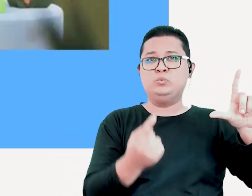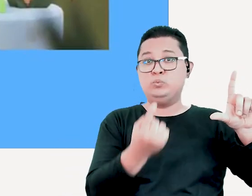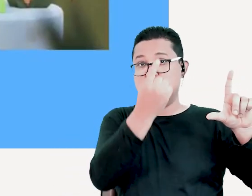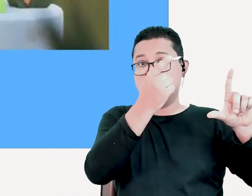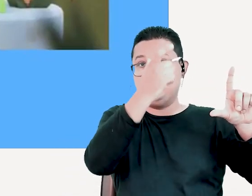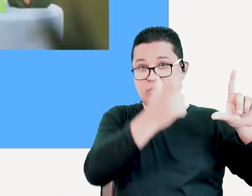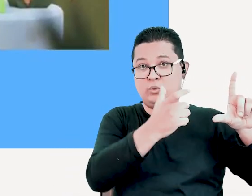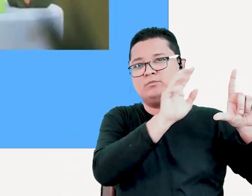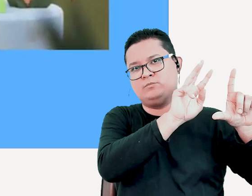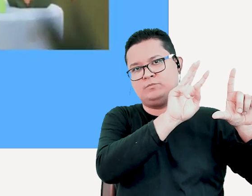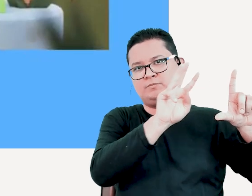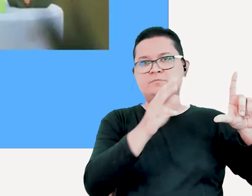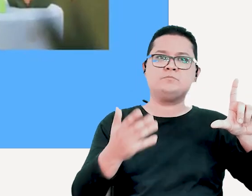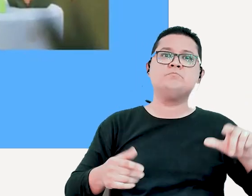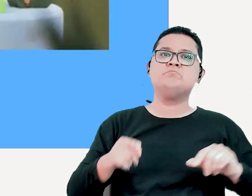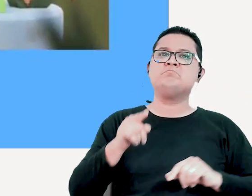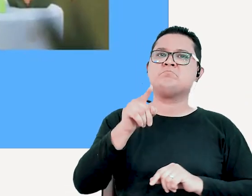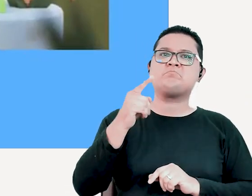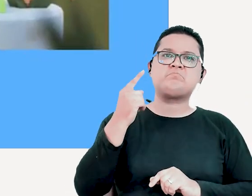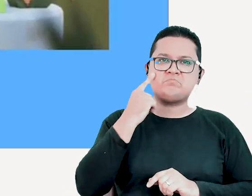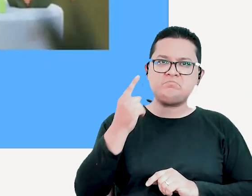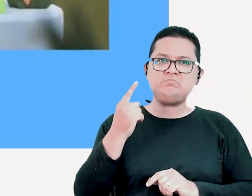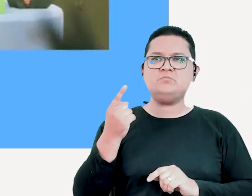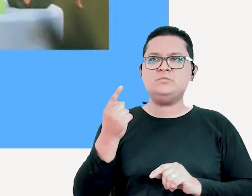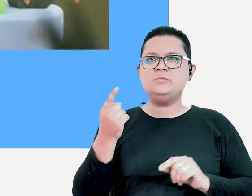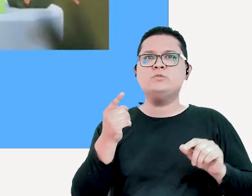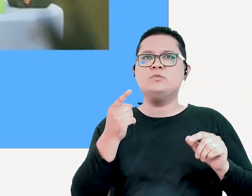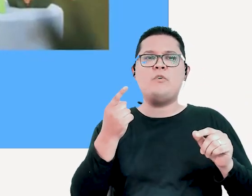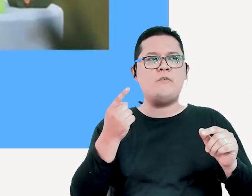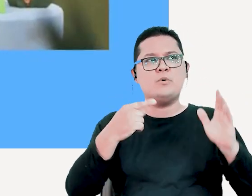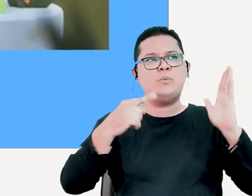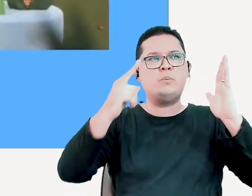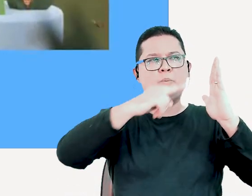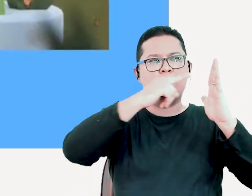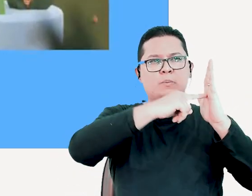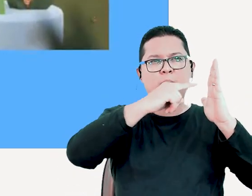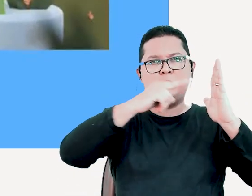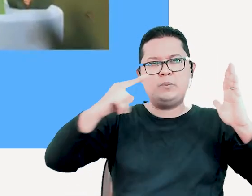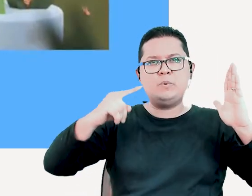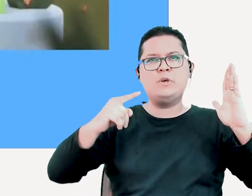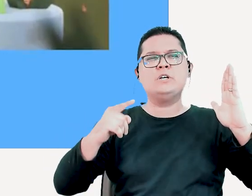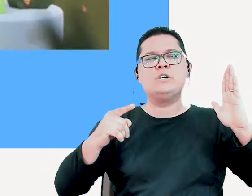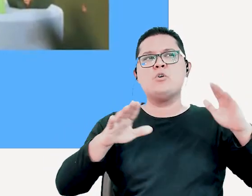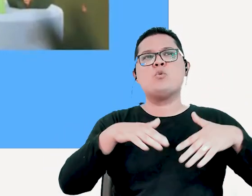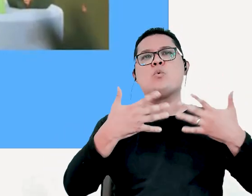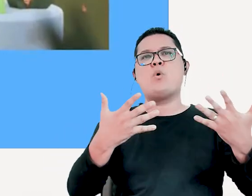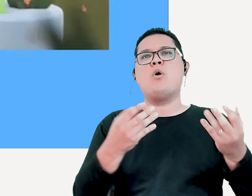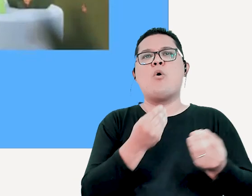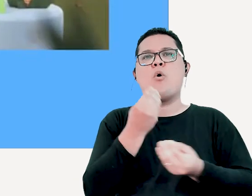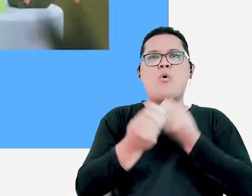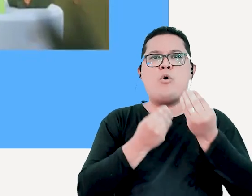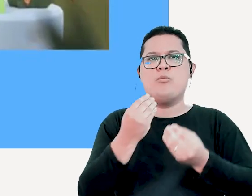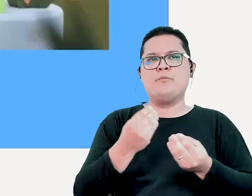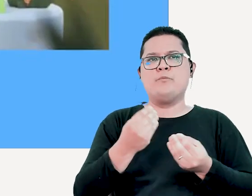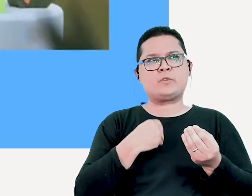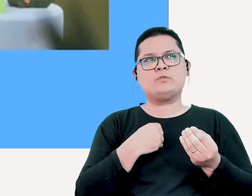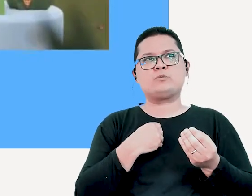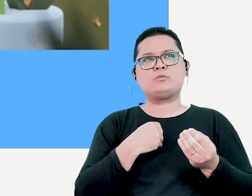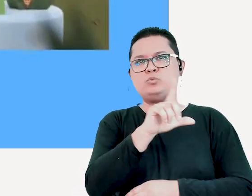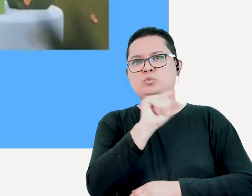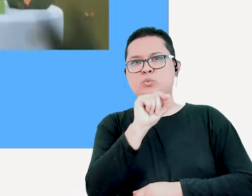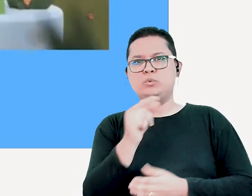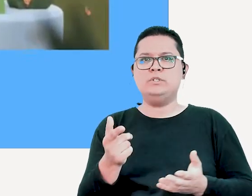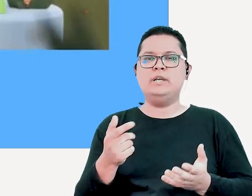Então, medir esse acesso, né, estabelecer quais são essas métricas. Então, é muito importante a gente ter, eu quero que